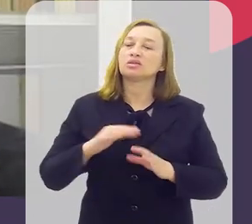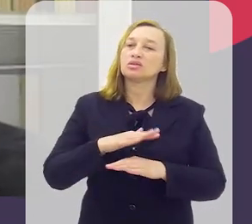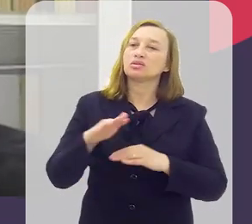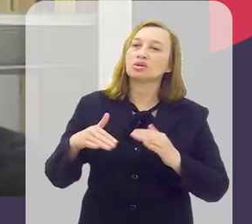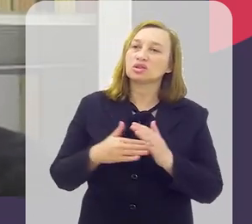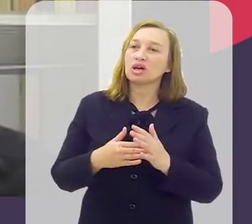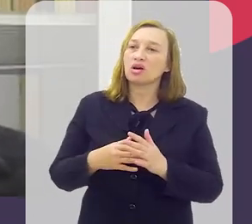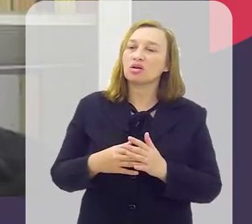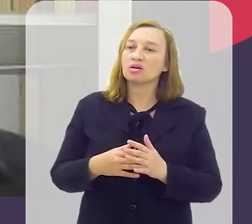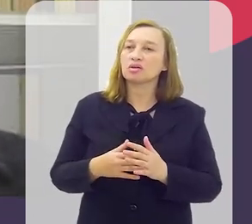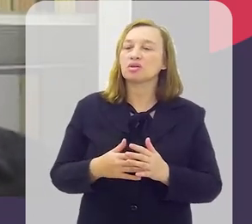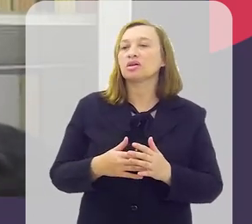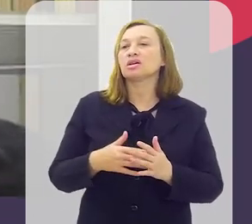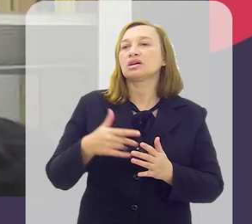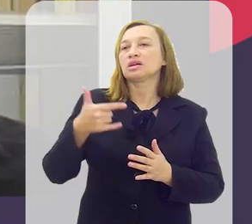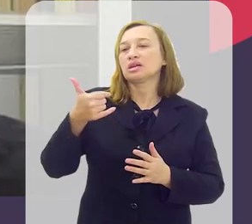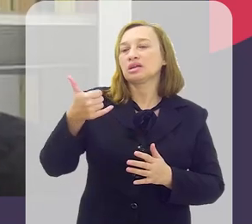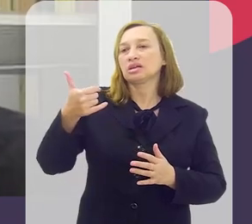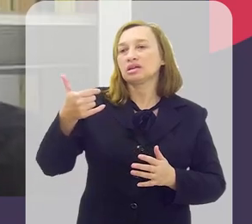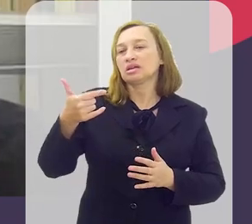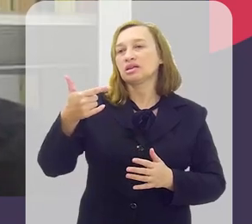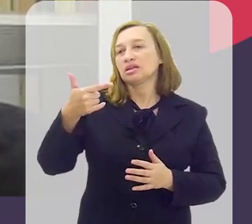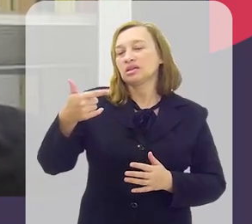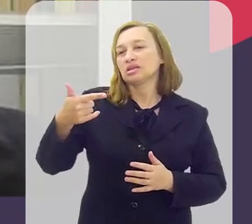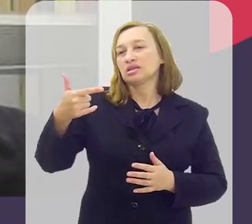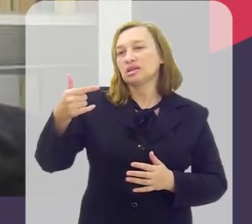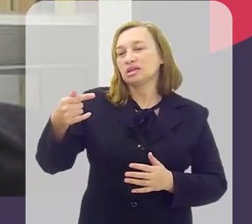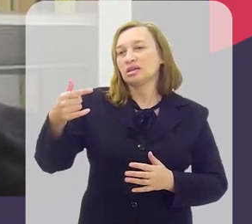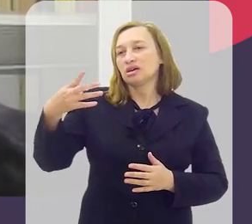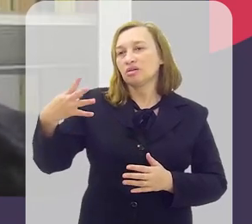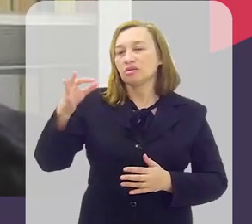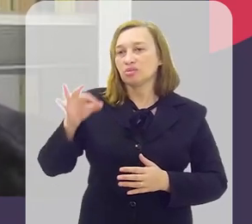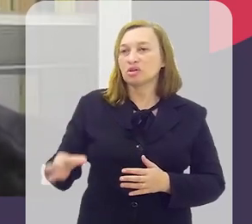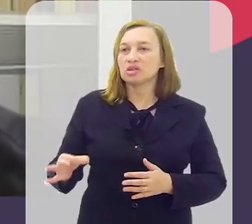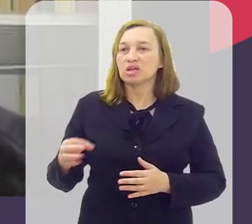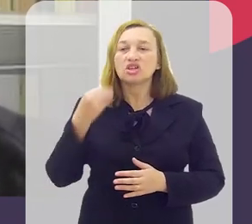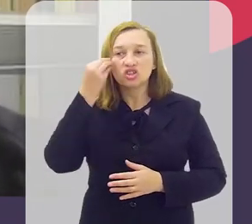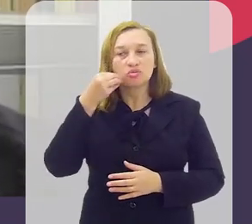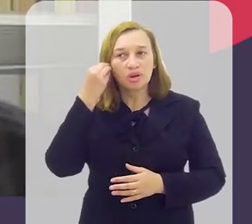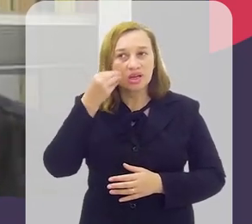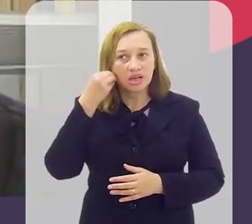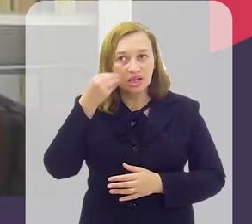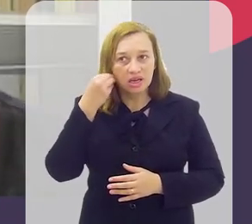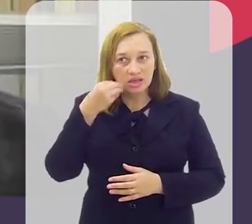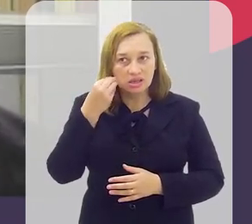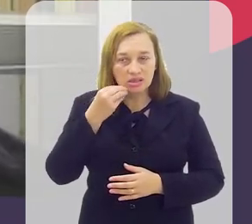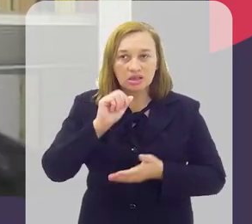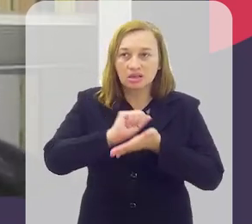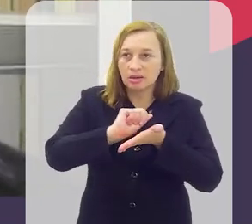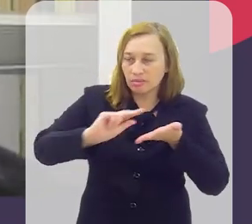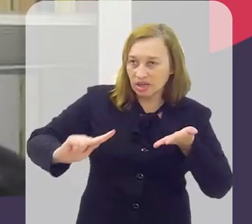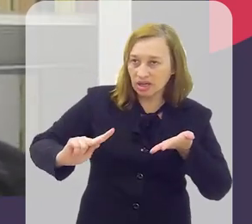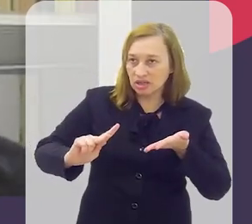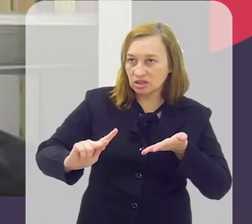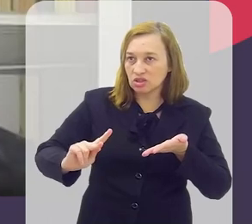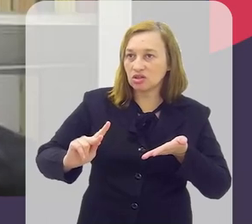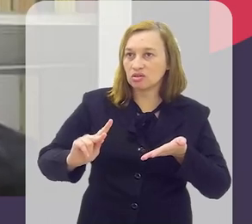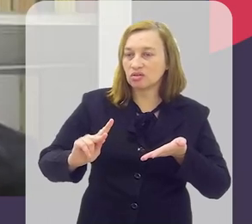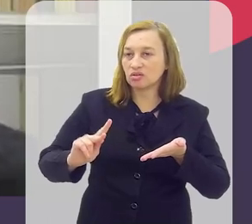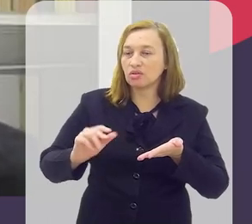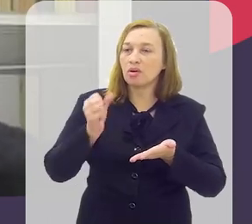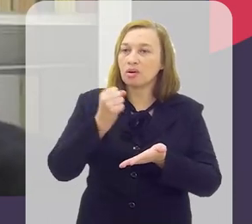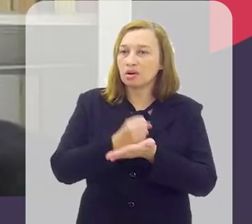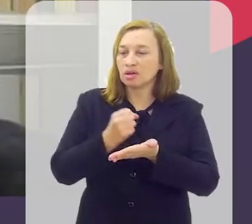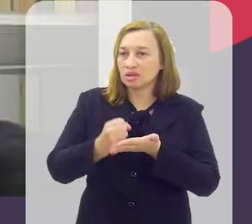totalizou 10,4%, de pessoas que tinham a sua primeira experiência remunerada nas entregas por aplicativo. E eu acho